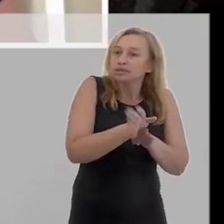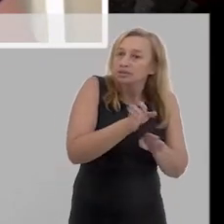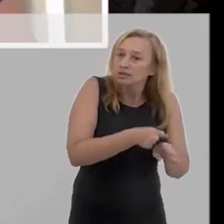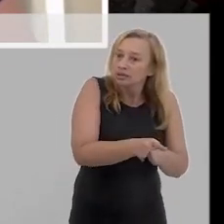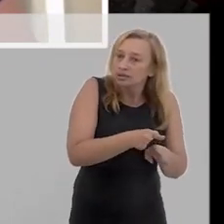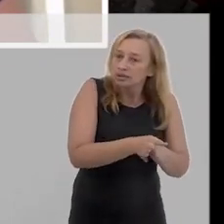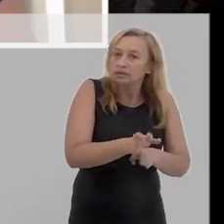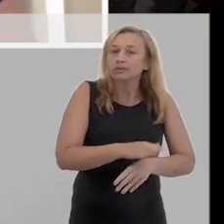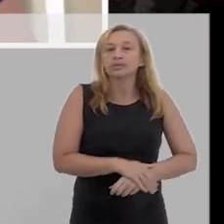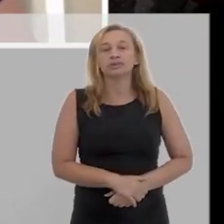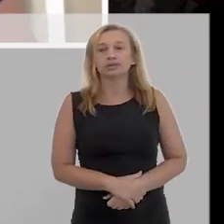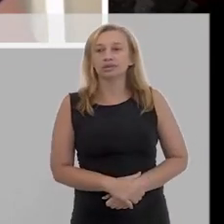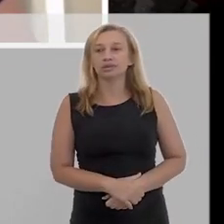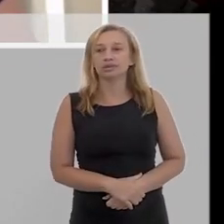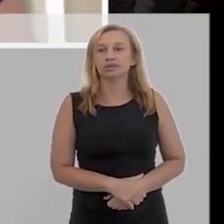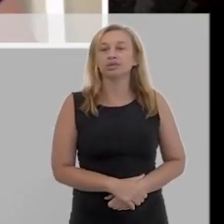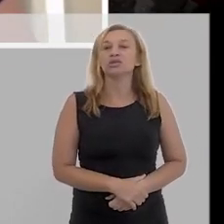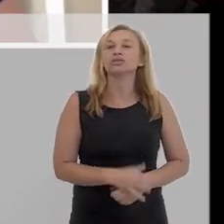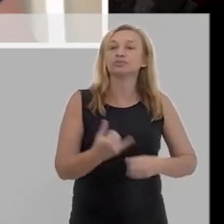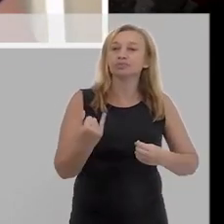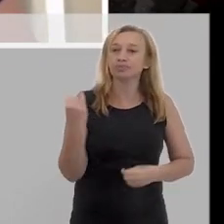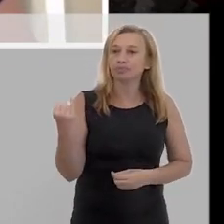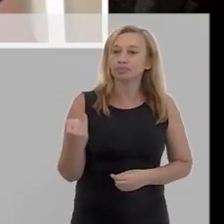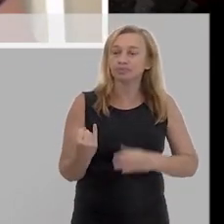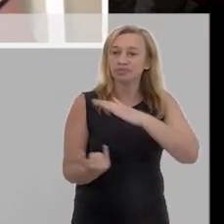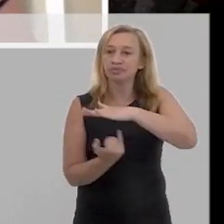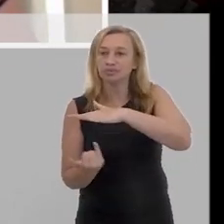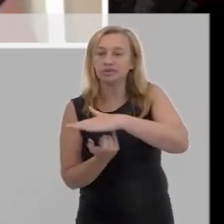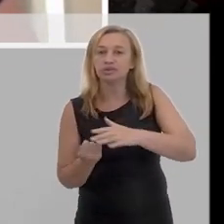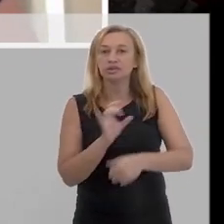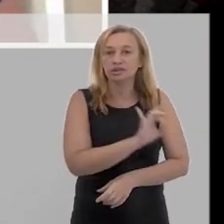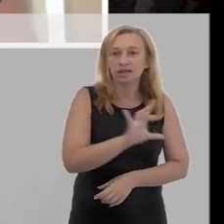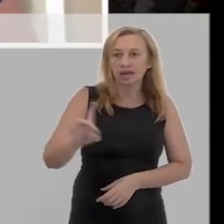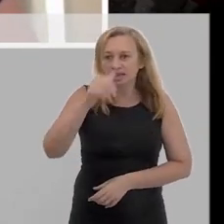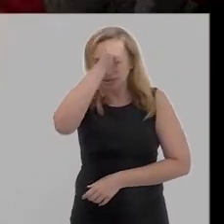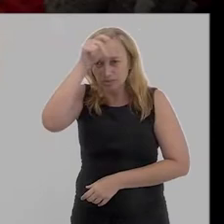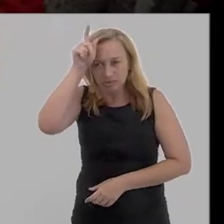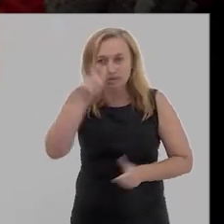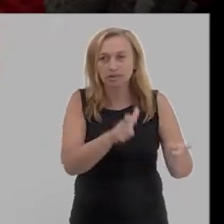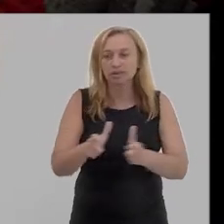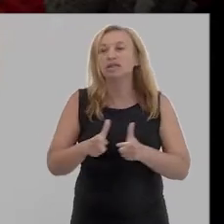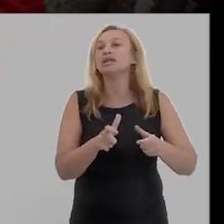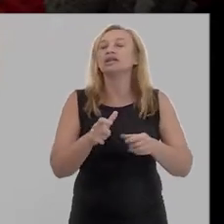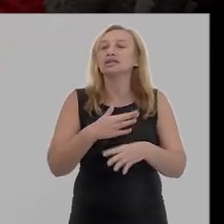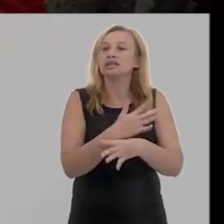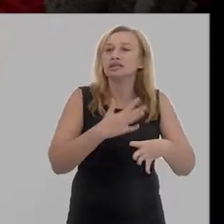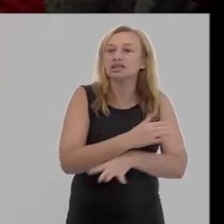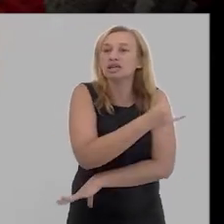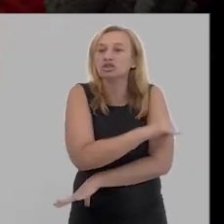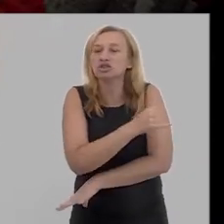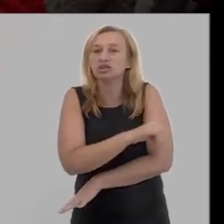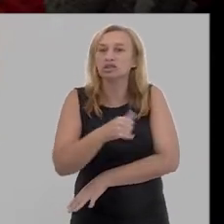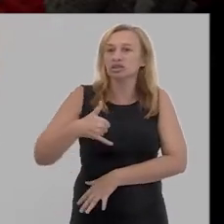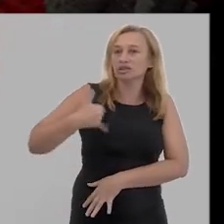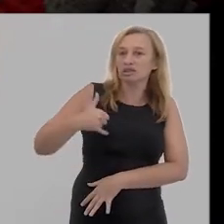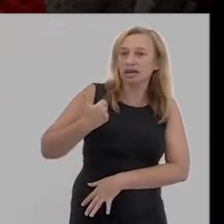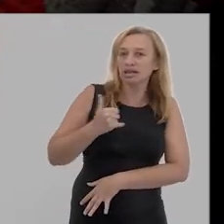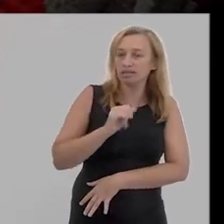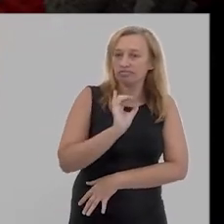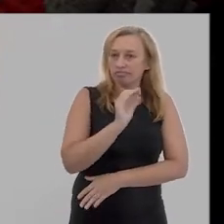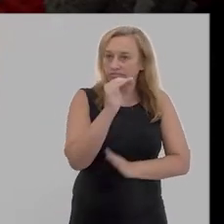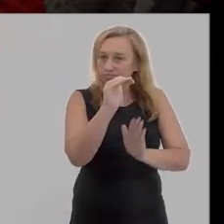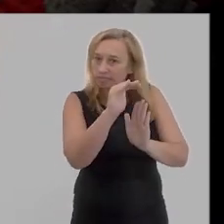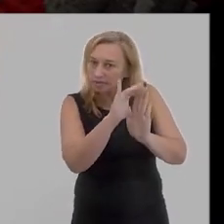as orientações, das instituições aí de cada município. Na cidade do Rio de Janeiro, segue o critério por idade,